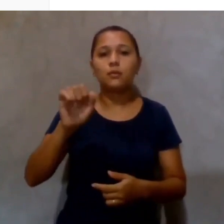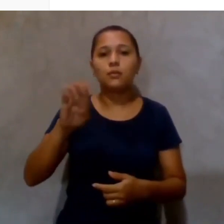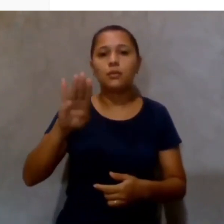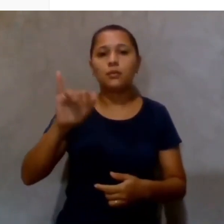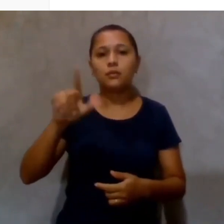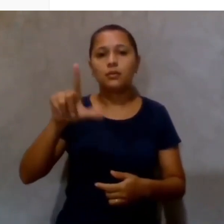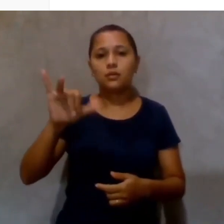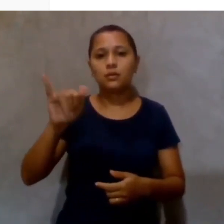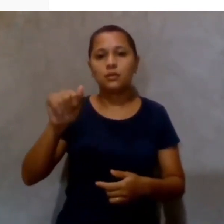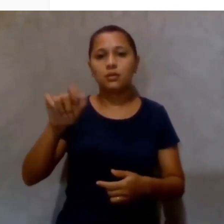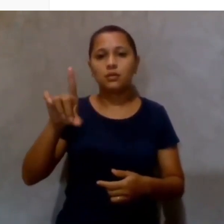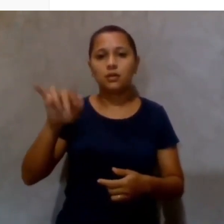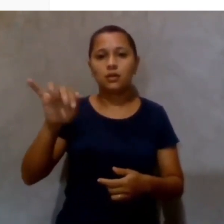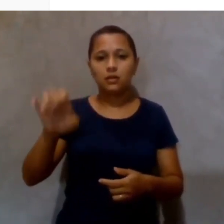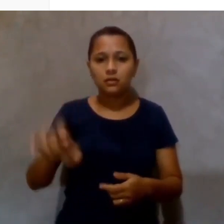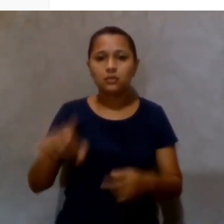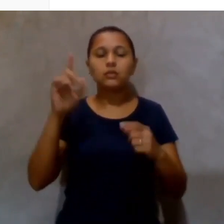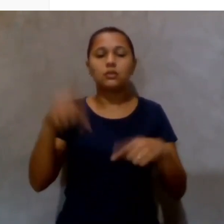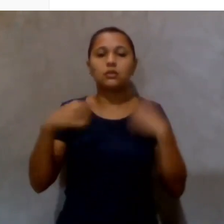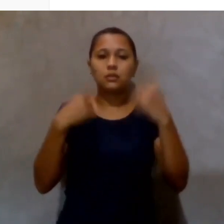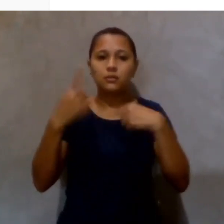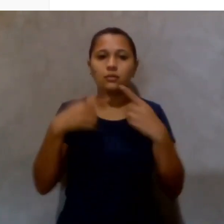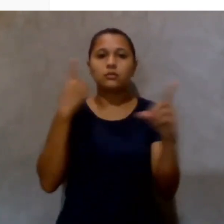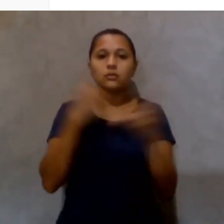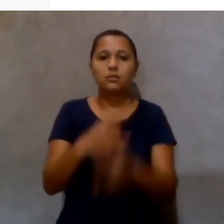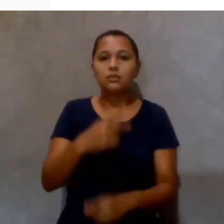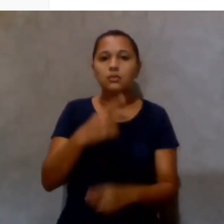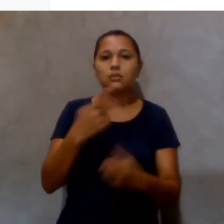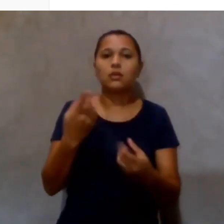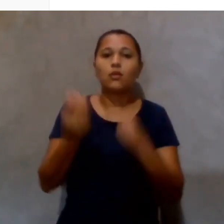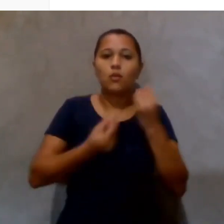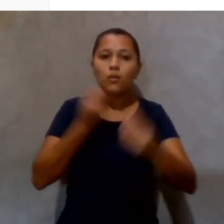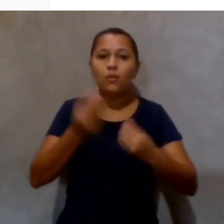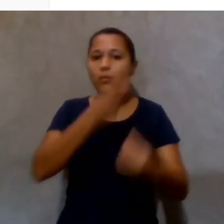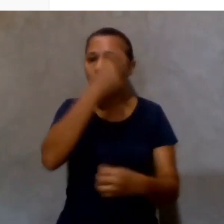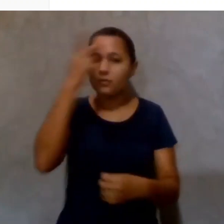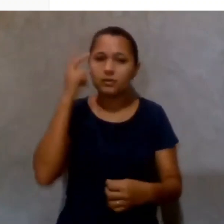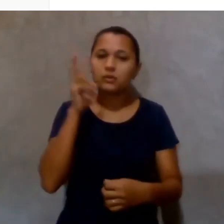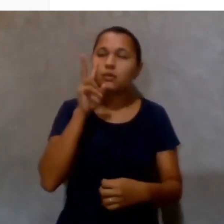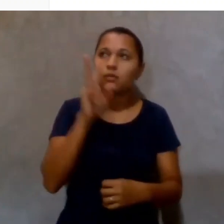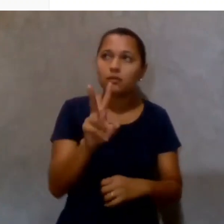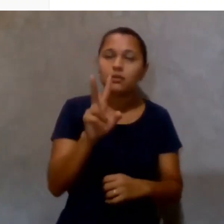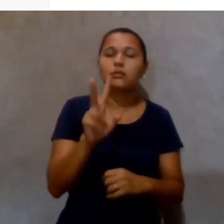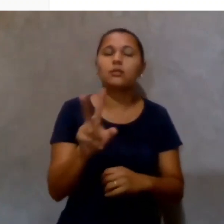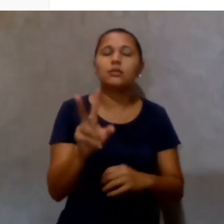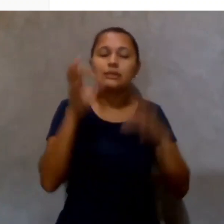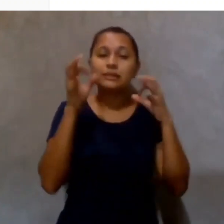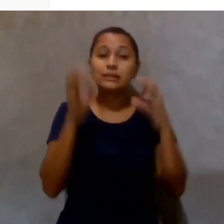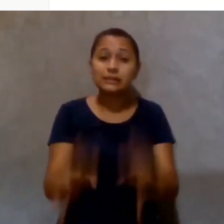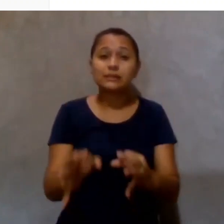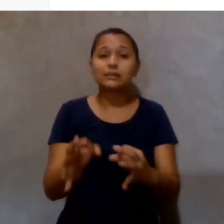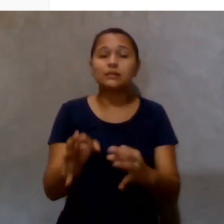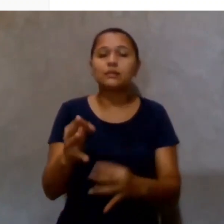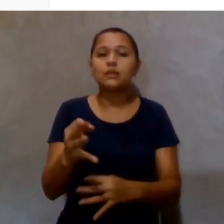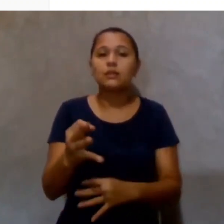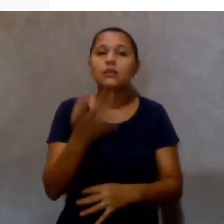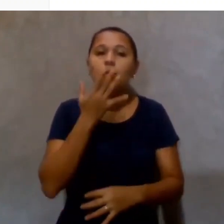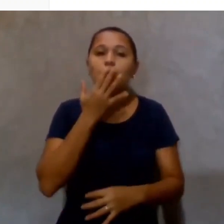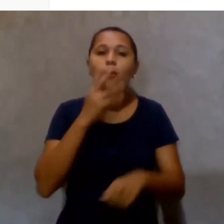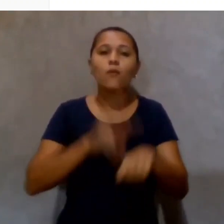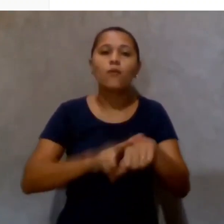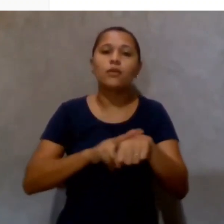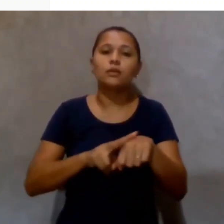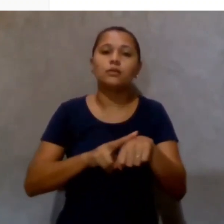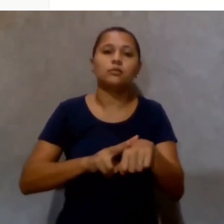a probabilidade de uma pessoa ter de observar exatamente um sinal na cor verde. Então,